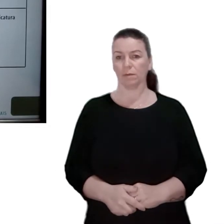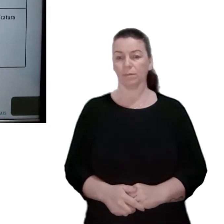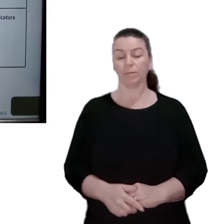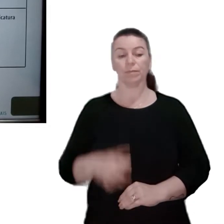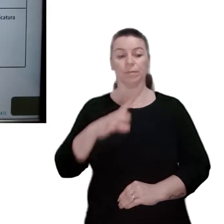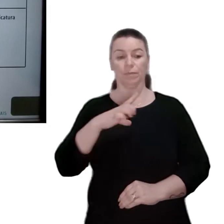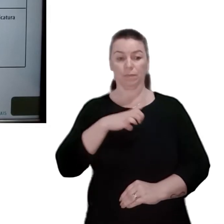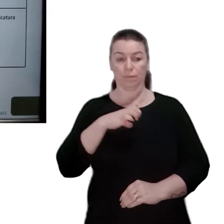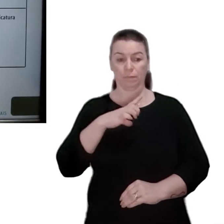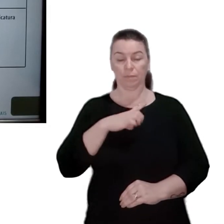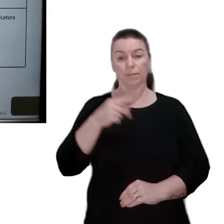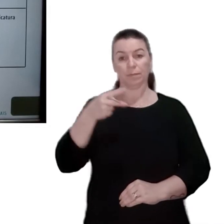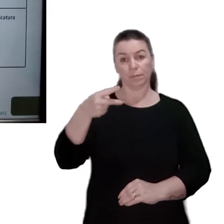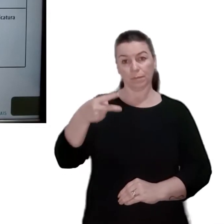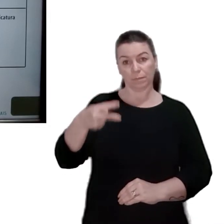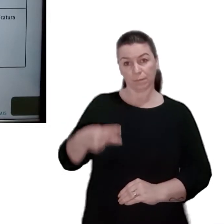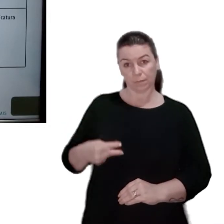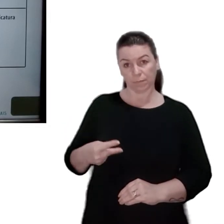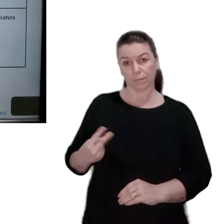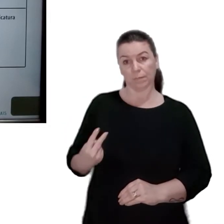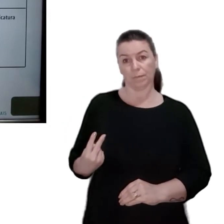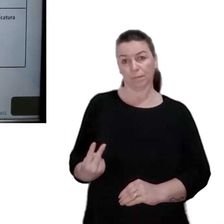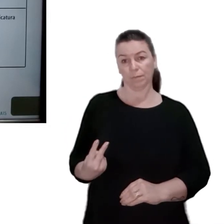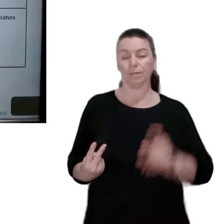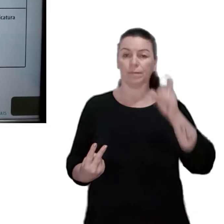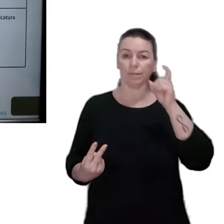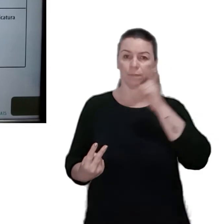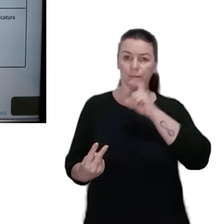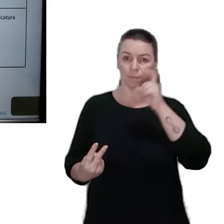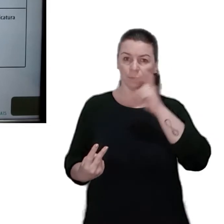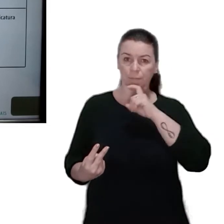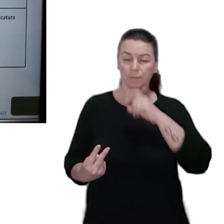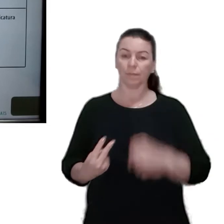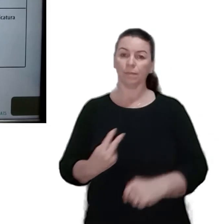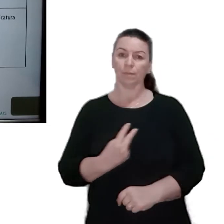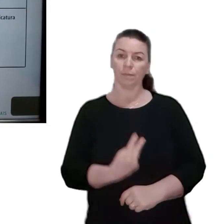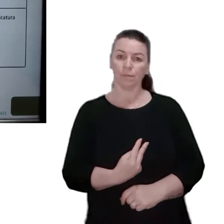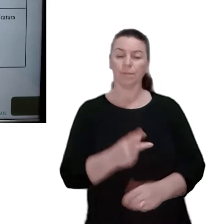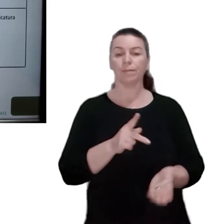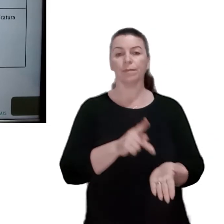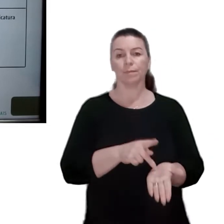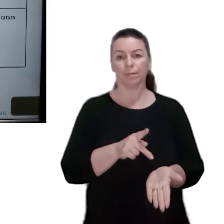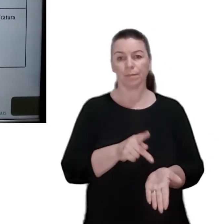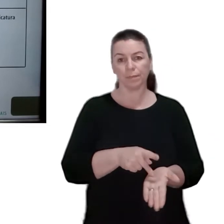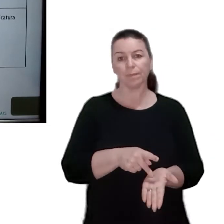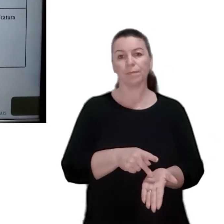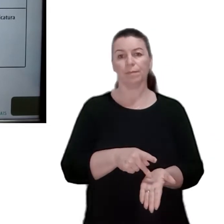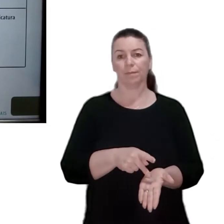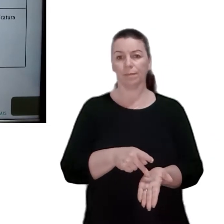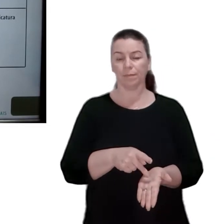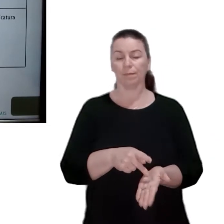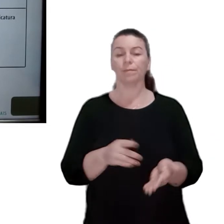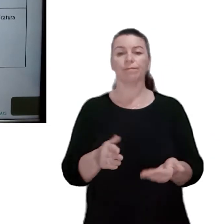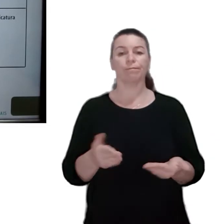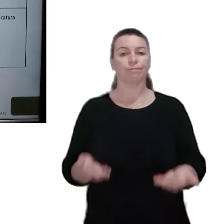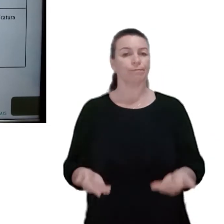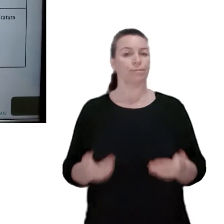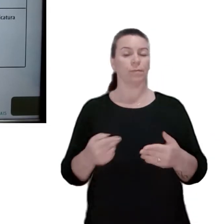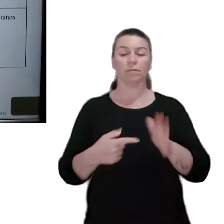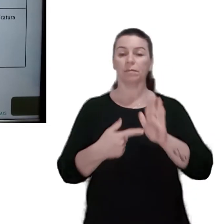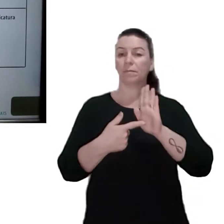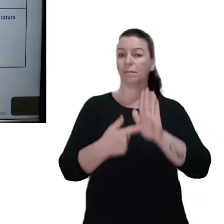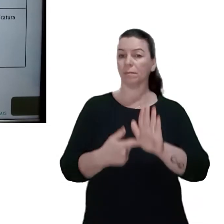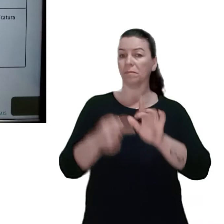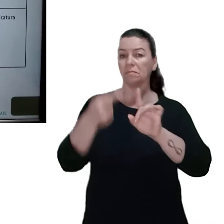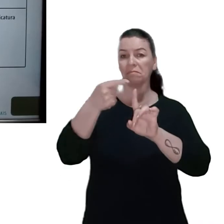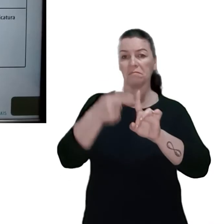Temos aqui dois que disseram que mentiram e dois falaram verdade. Não apresentamos aqui nenhum